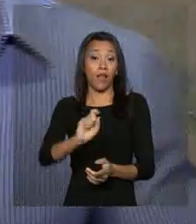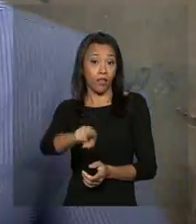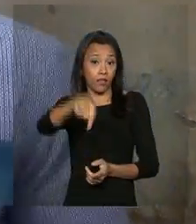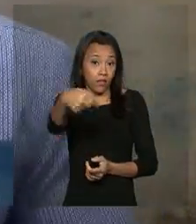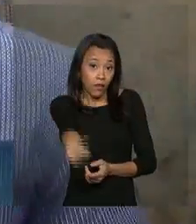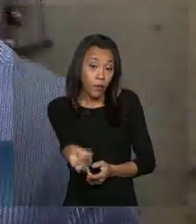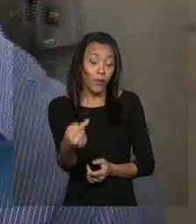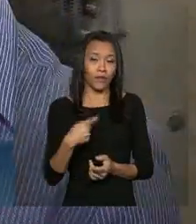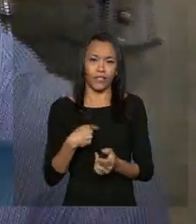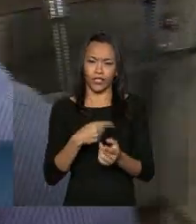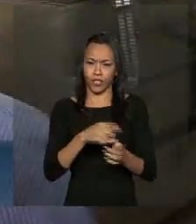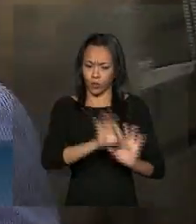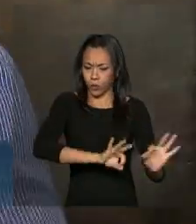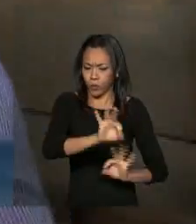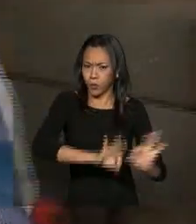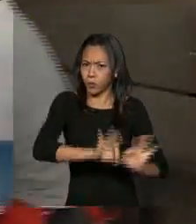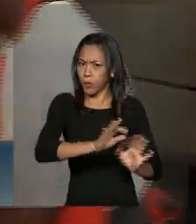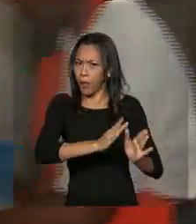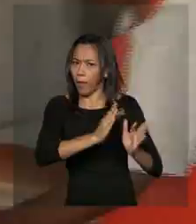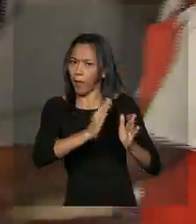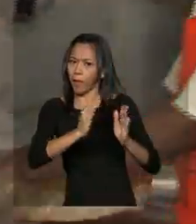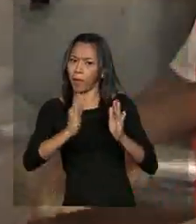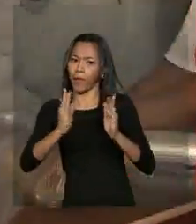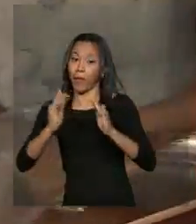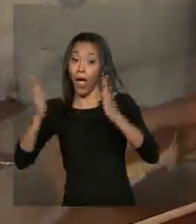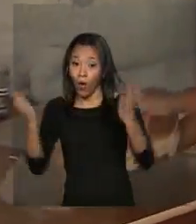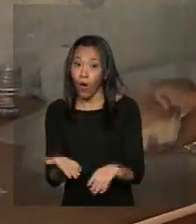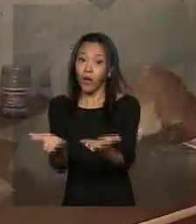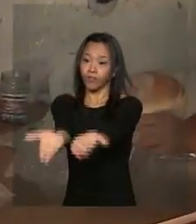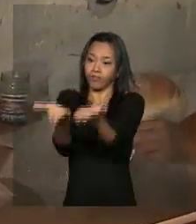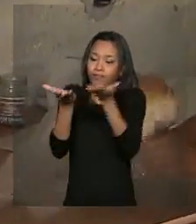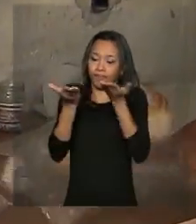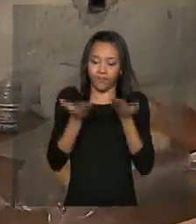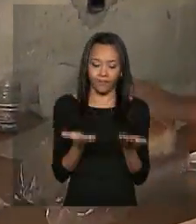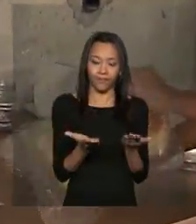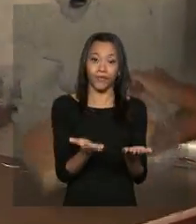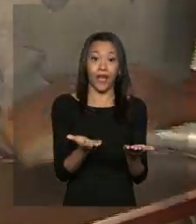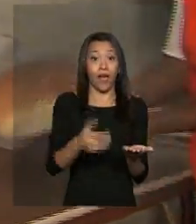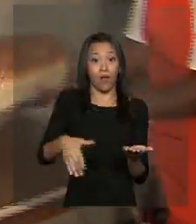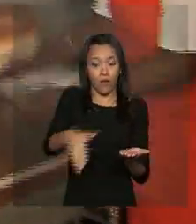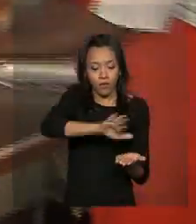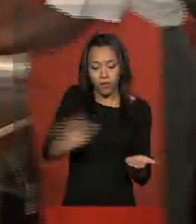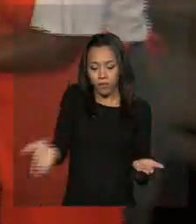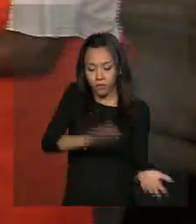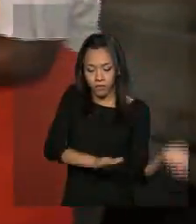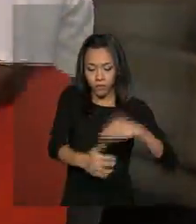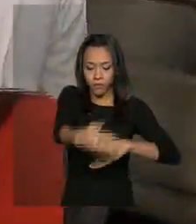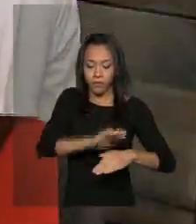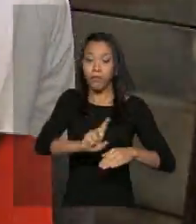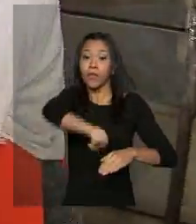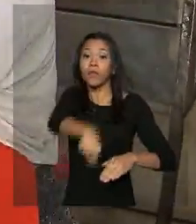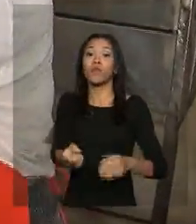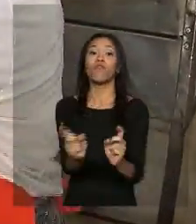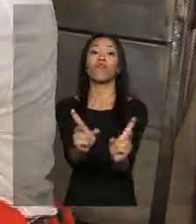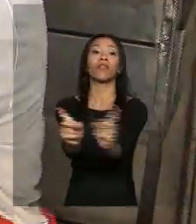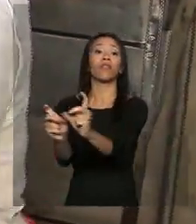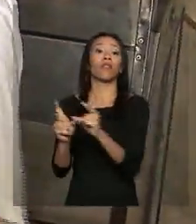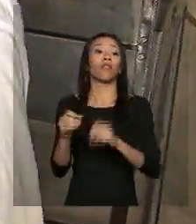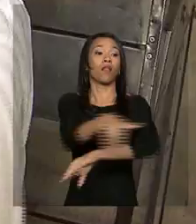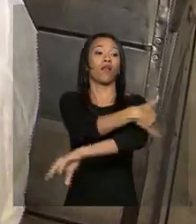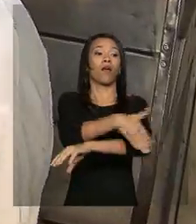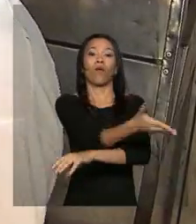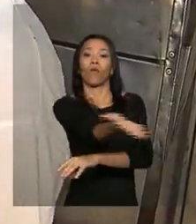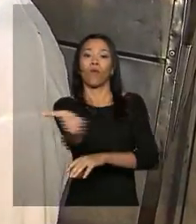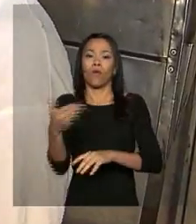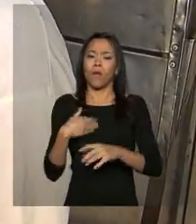de todas essas etapas, os pães já saíram da forma e agora a Lúcia está embalando o produto para vender aqui nas ruas do bairro. Lúcia, conta aí pra gente qual a importância